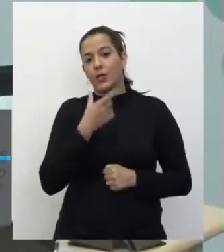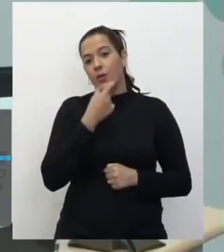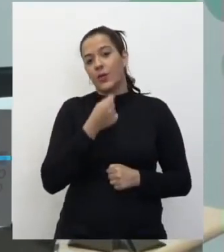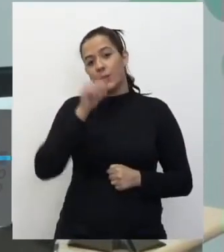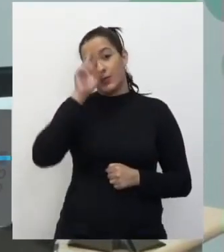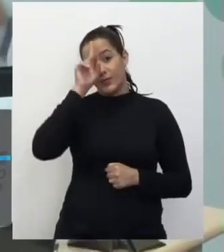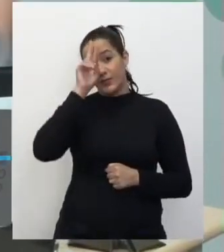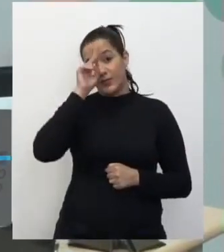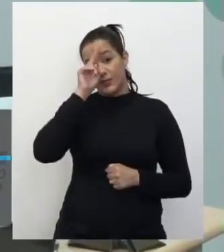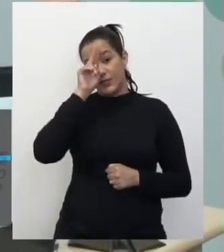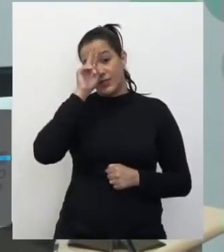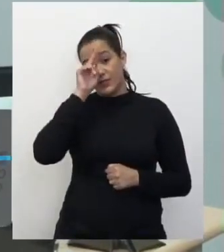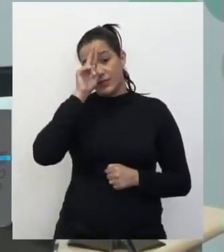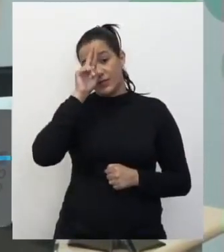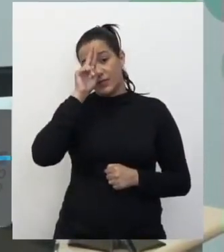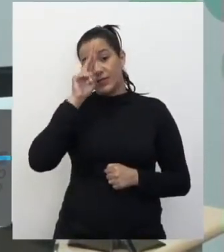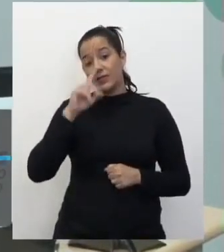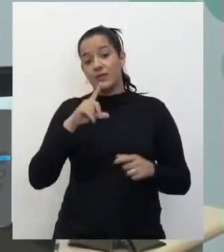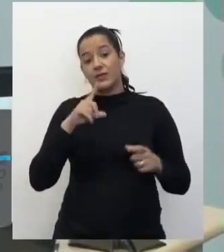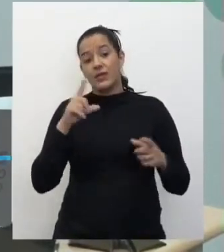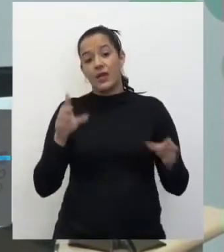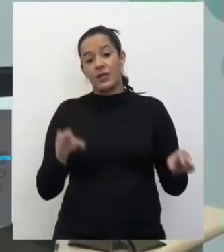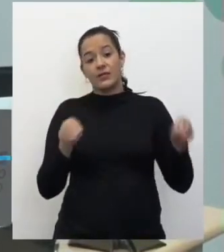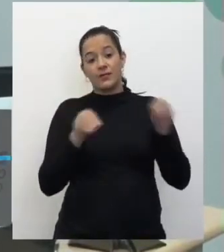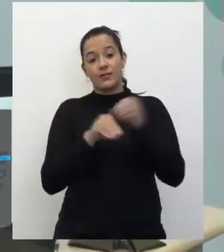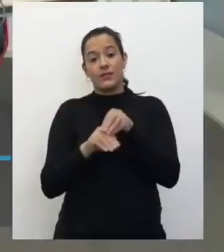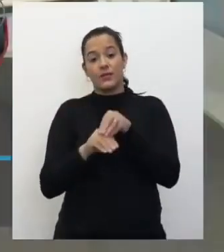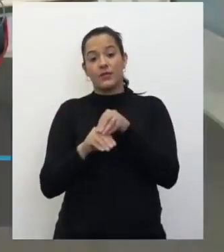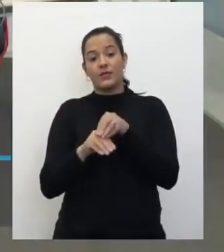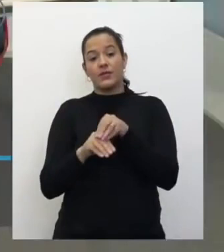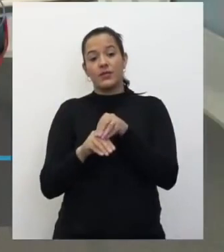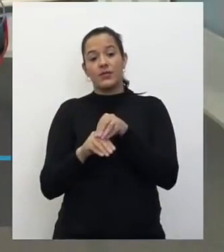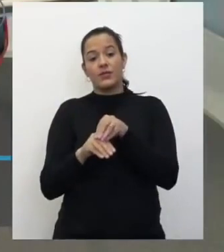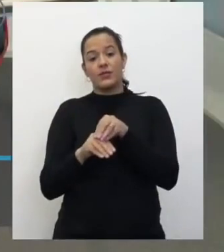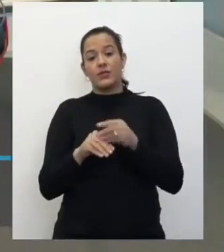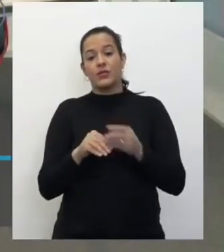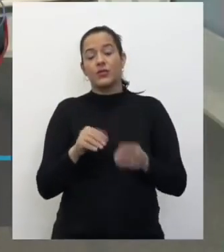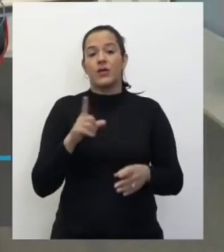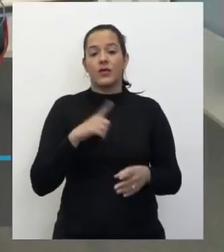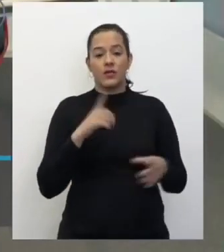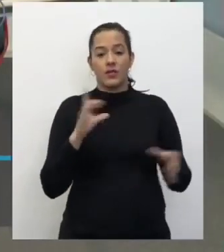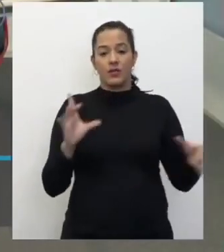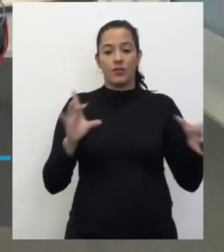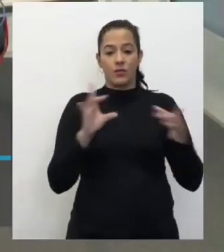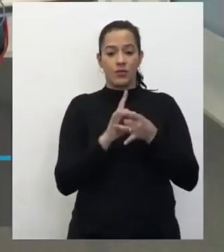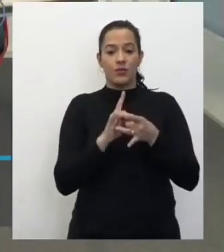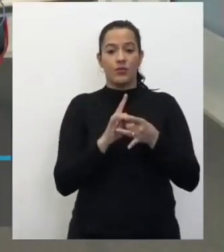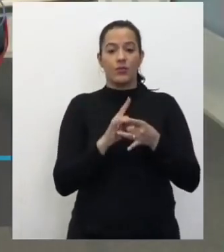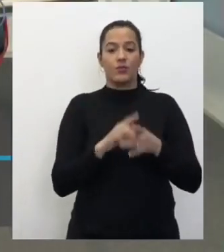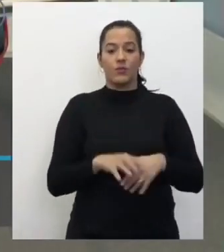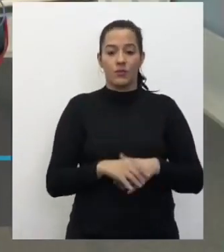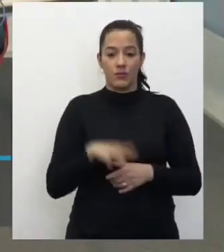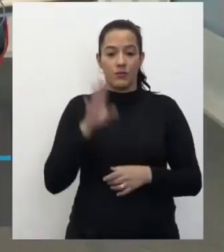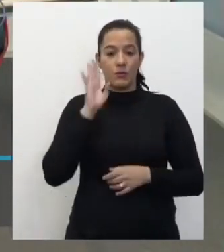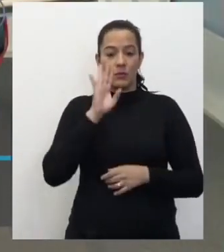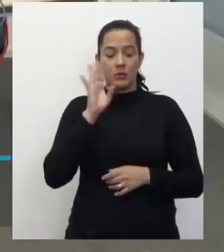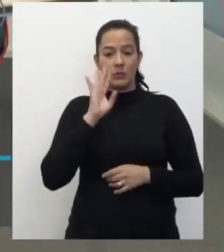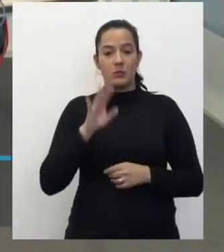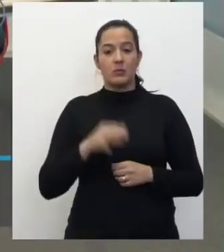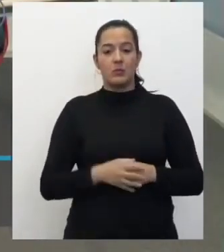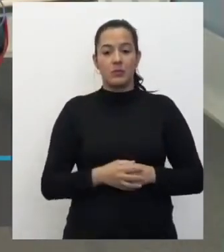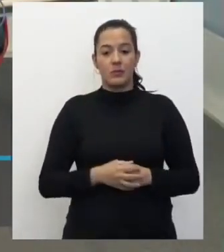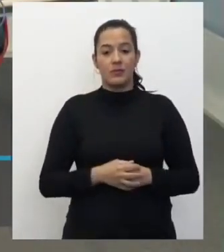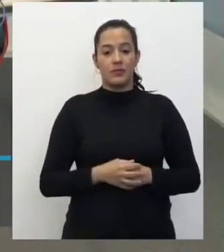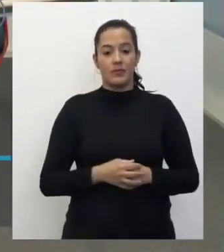do Homem-Formiga que apareceu nos Vingadores, a mesma cena. Ah, aí é uma rima visual com crossover. Exatamente. Uau, várias